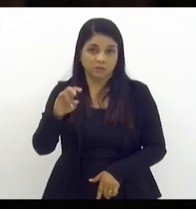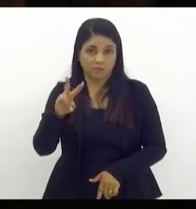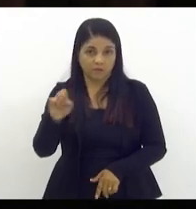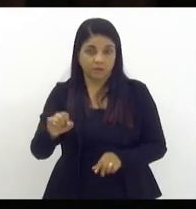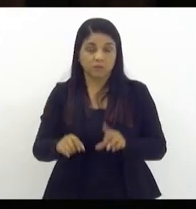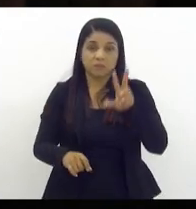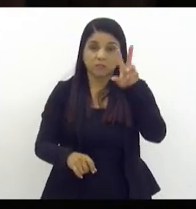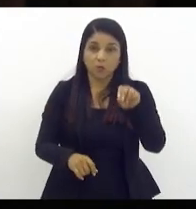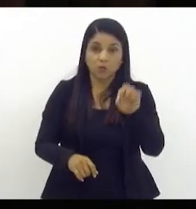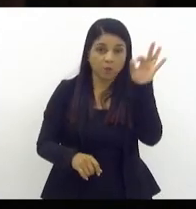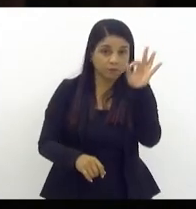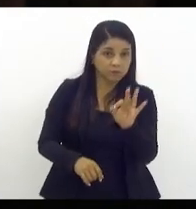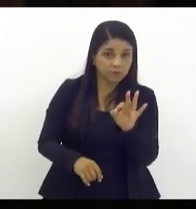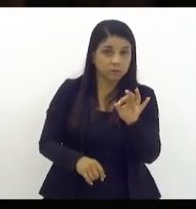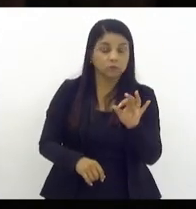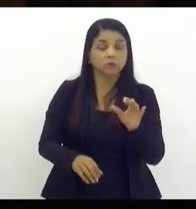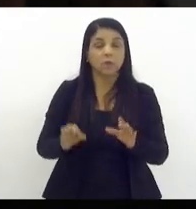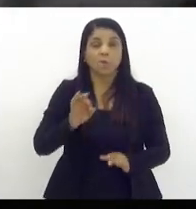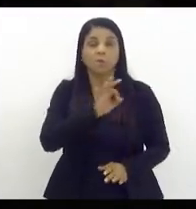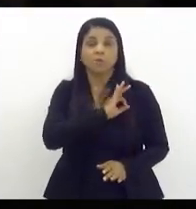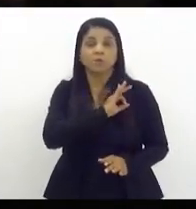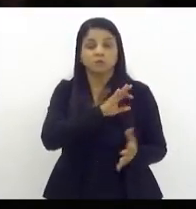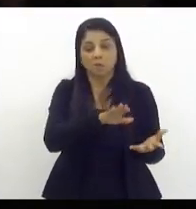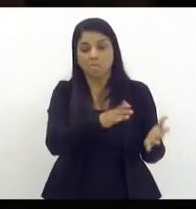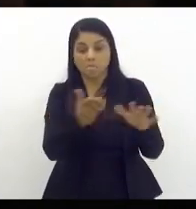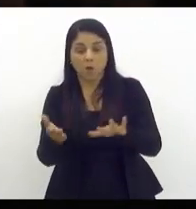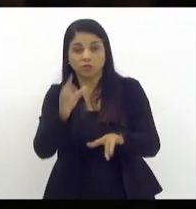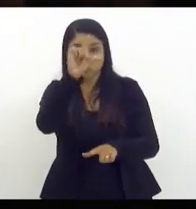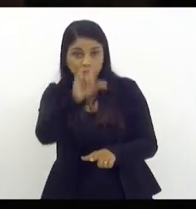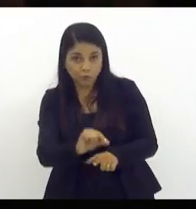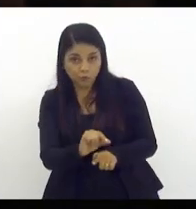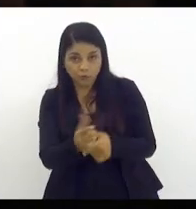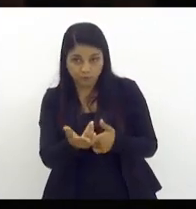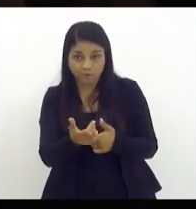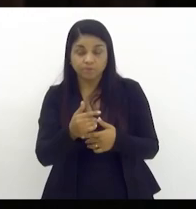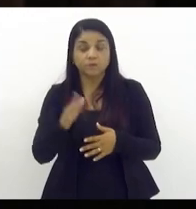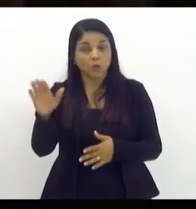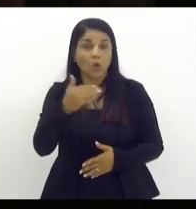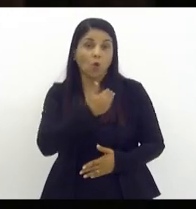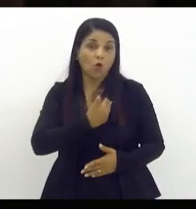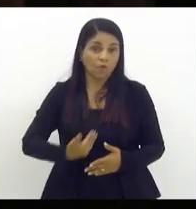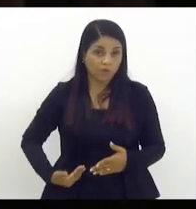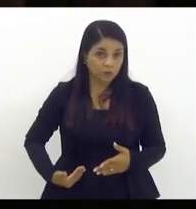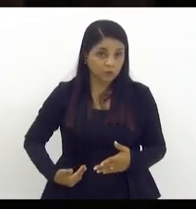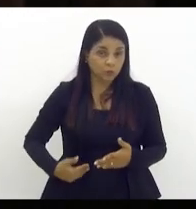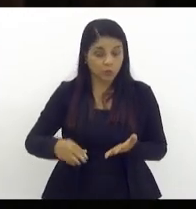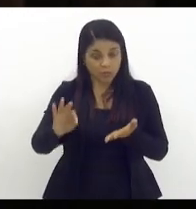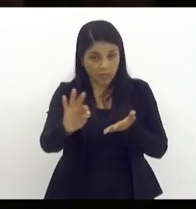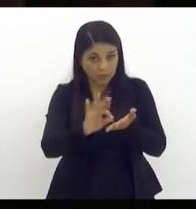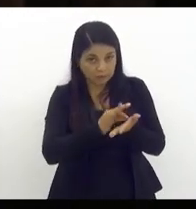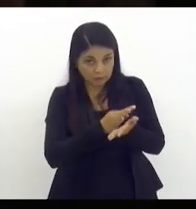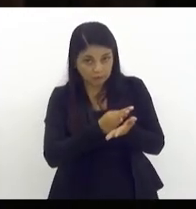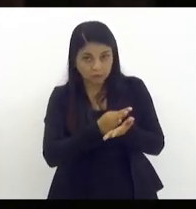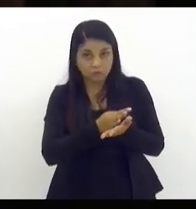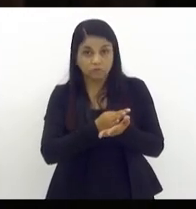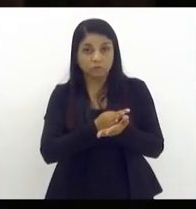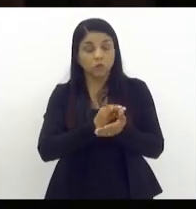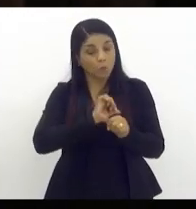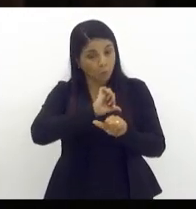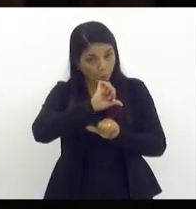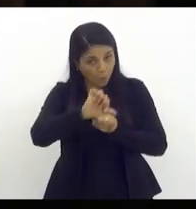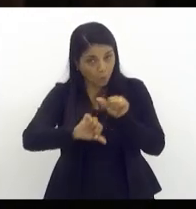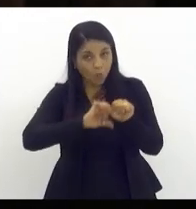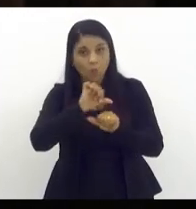bem. Posteriormente a isso, o governador, que tinha sancionado a lei, lei essa que foi modificada